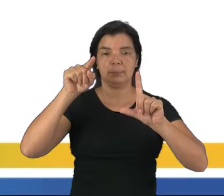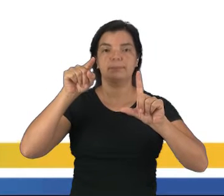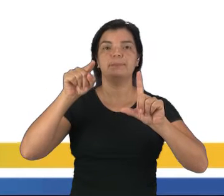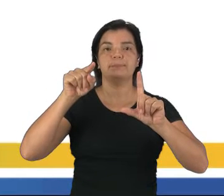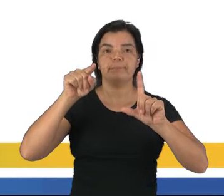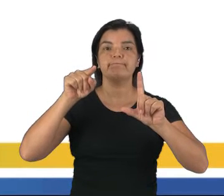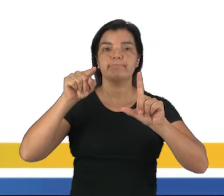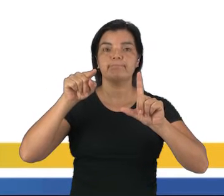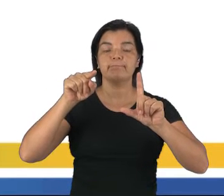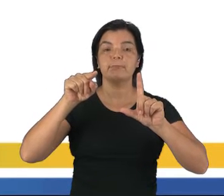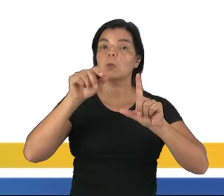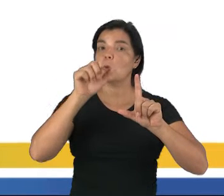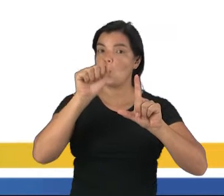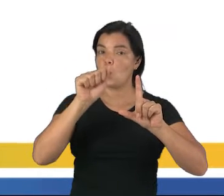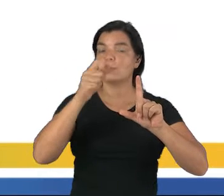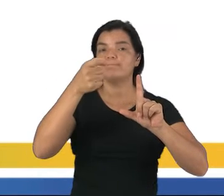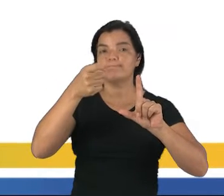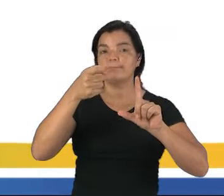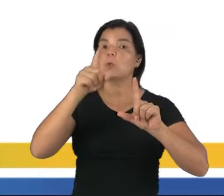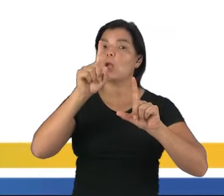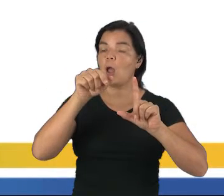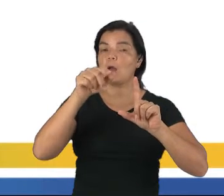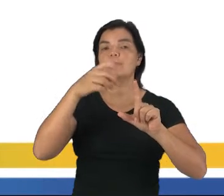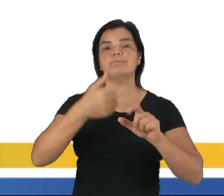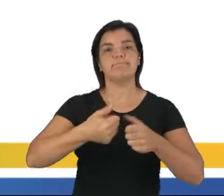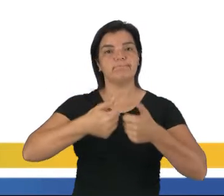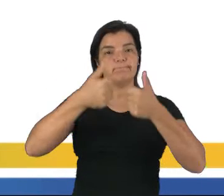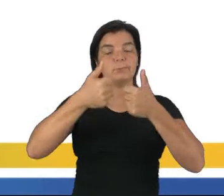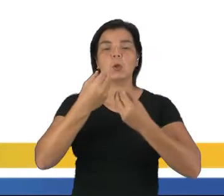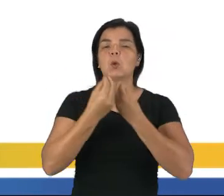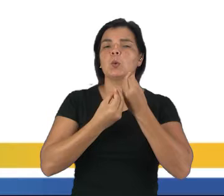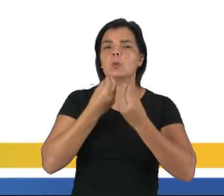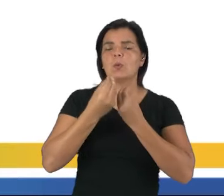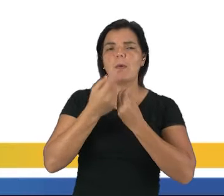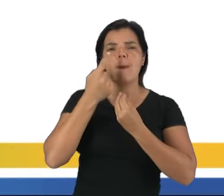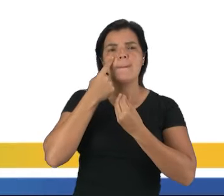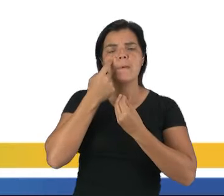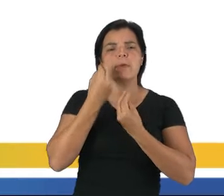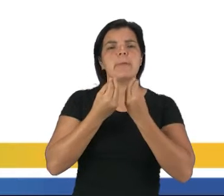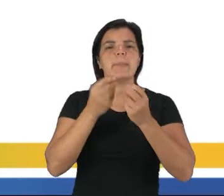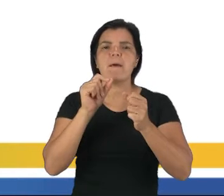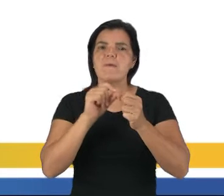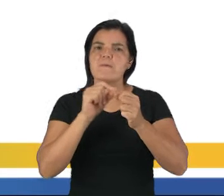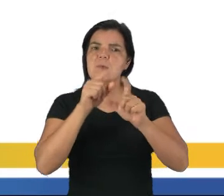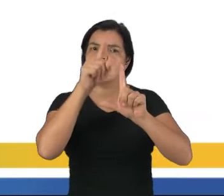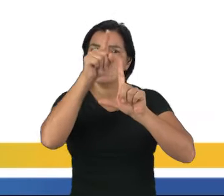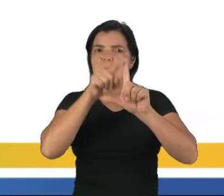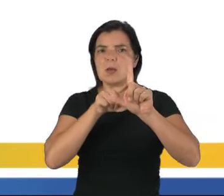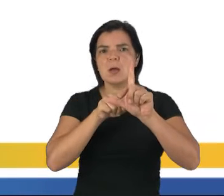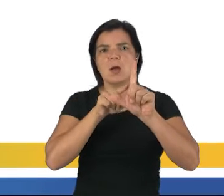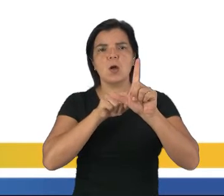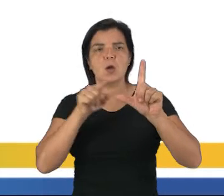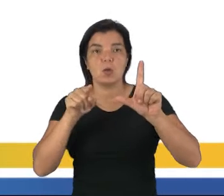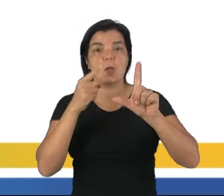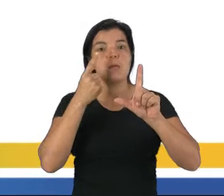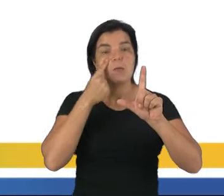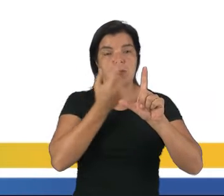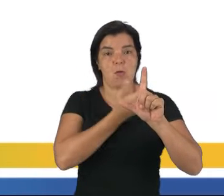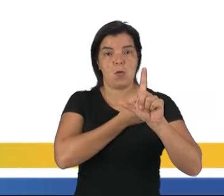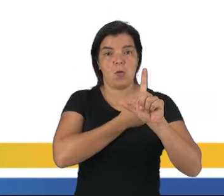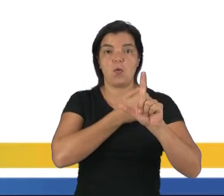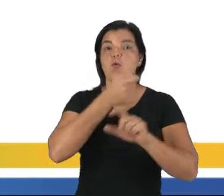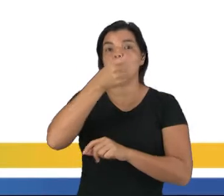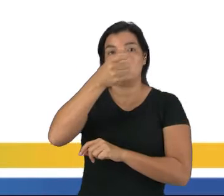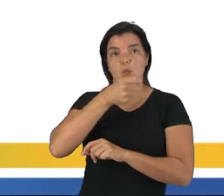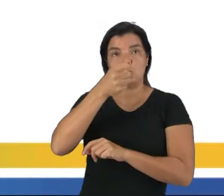para cima, né? O A é positivo. E como é que eu faço também para desenhar esse gráfico? Ora, vamos atribuir os valores para